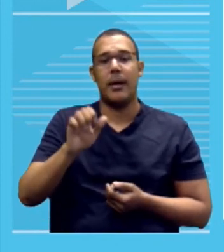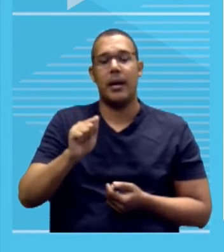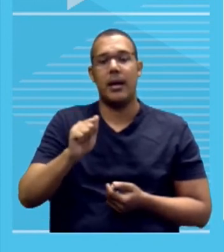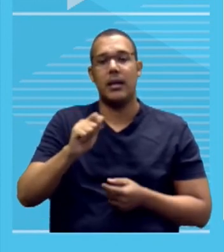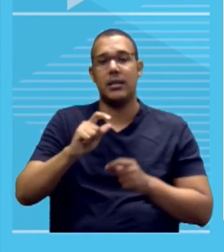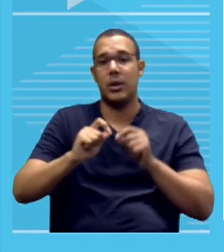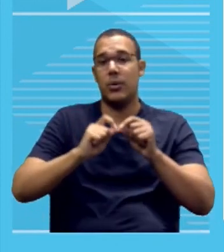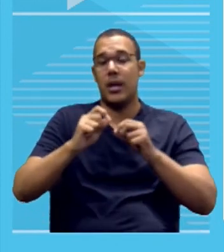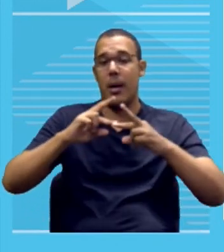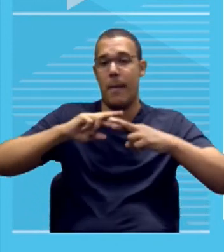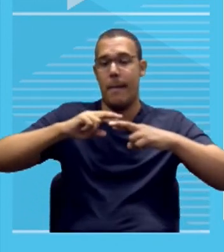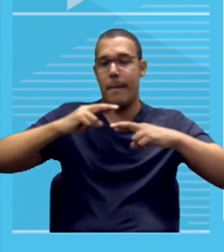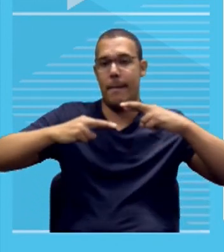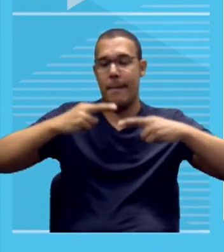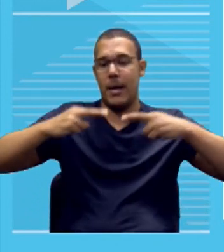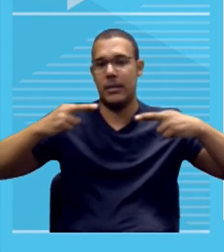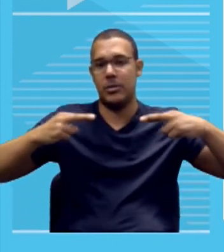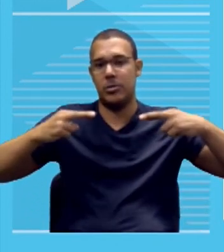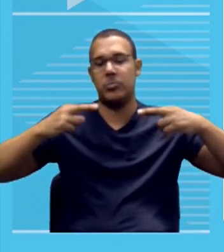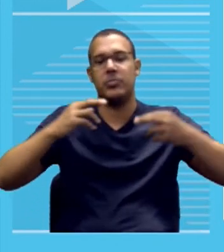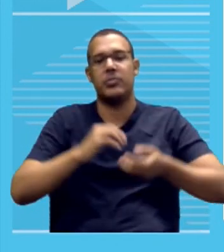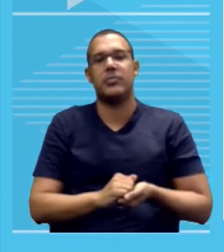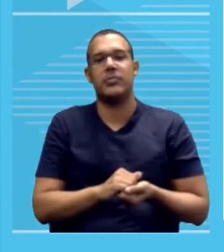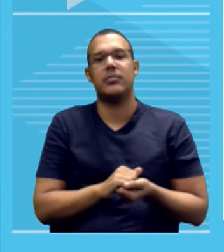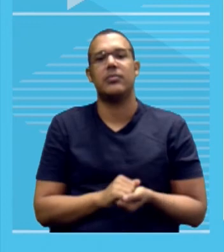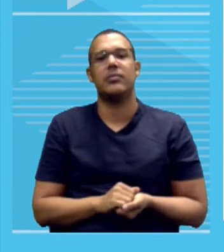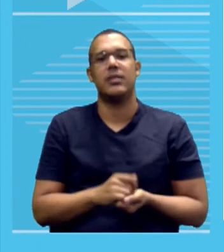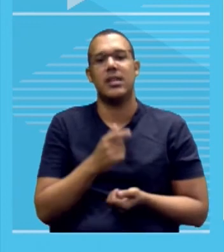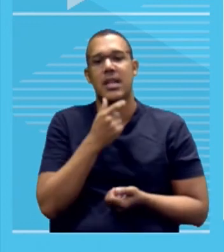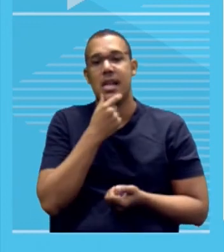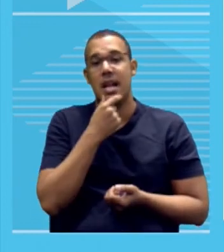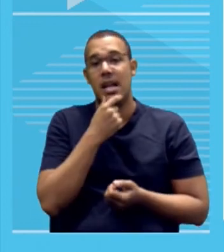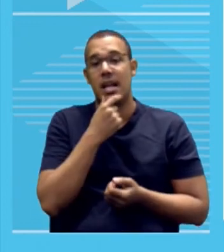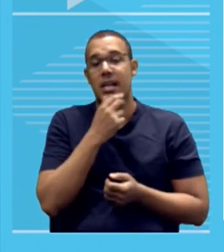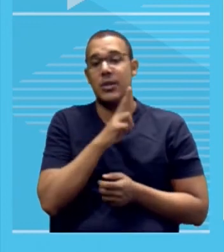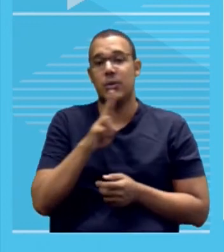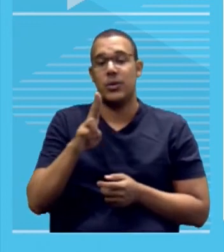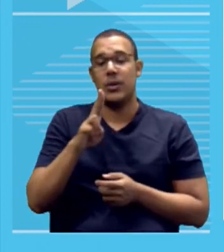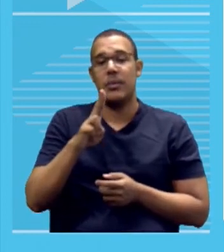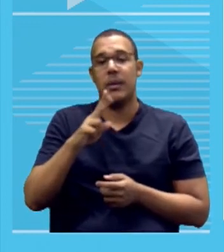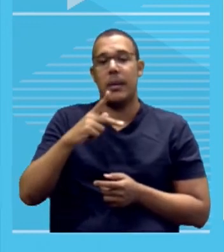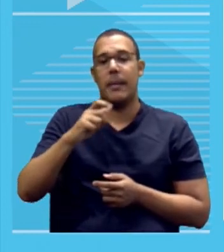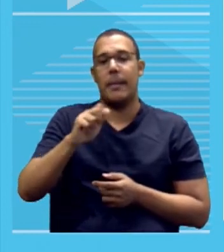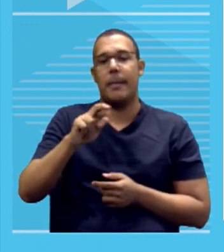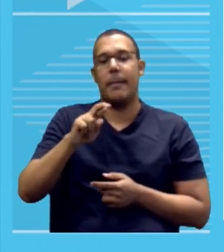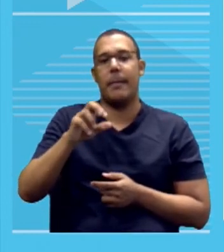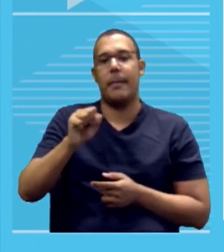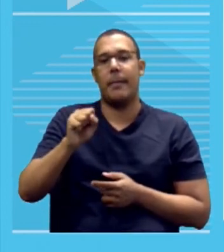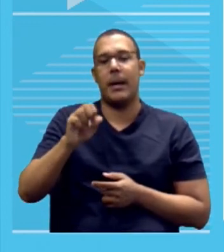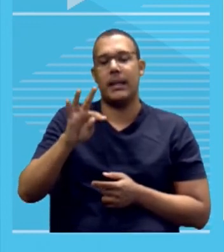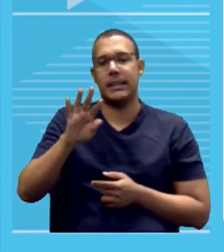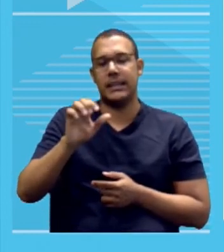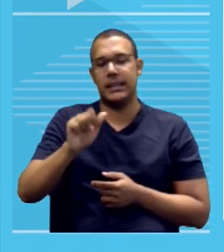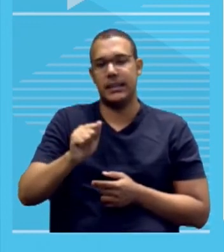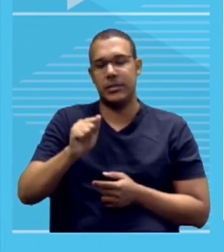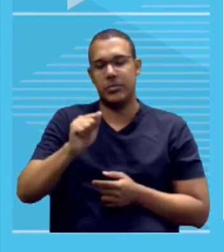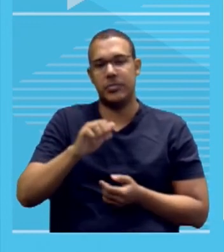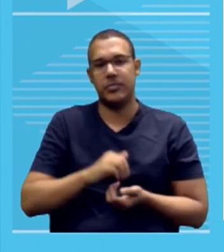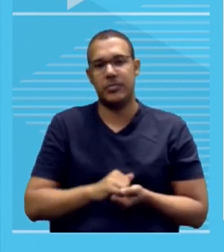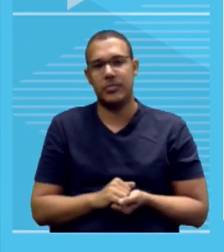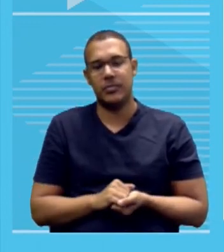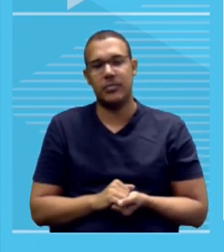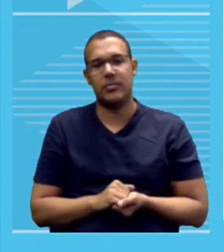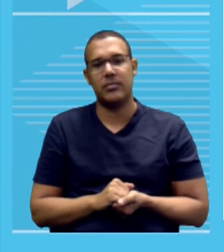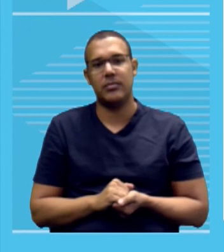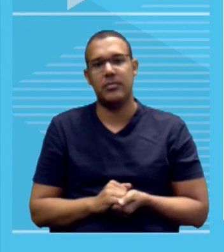macarrão pessoal inglês a gente chama de pasta tá bom pasta e aí essa ideia de pasta ela vai